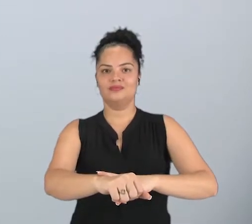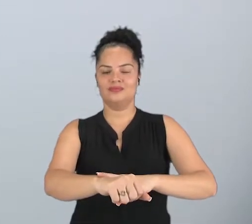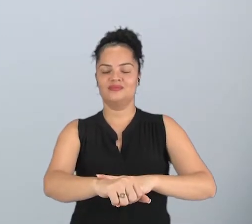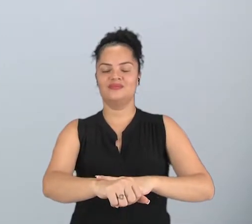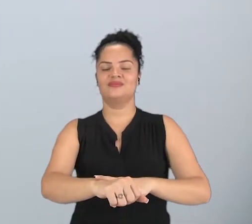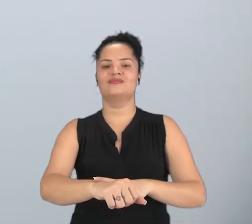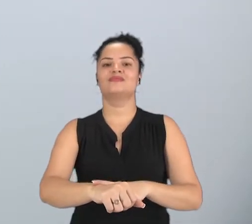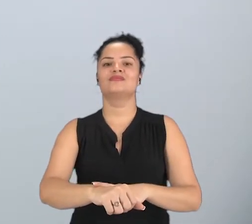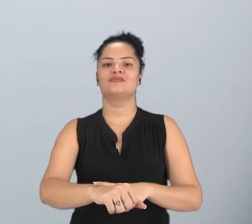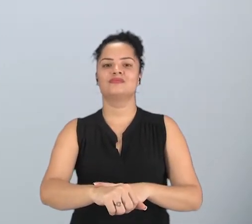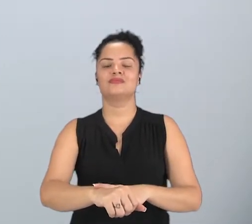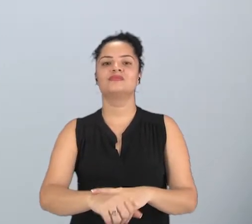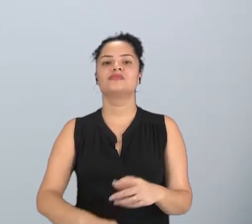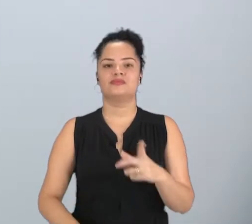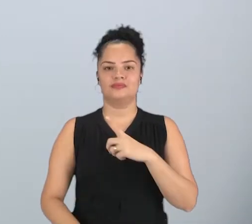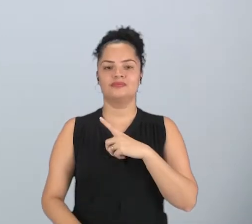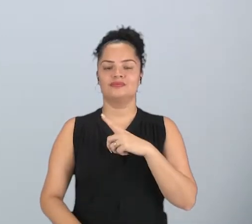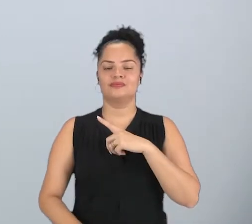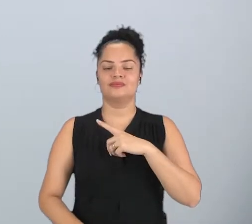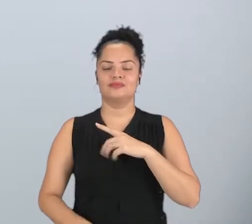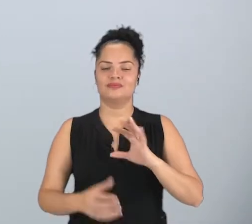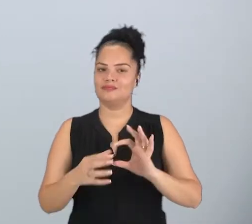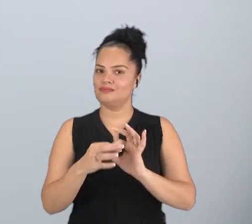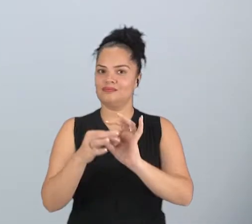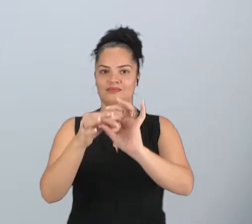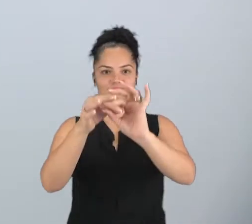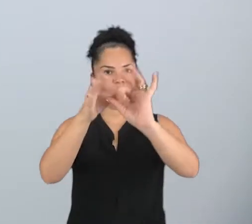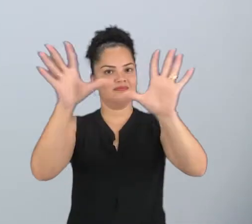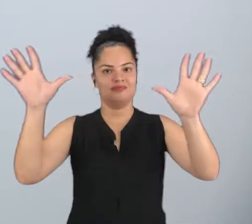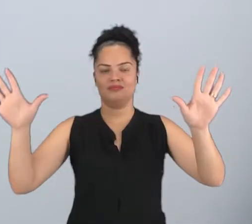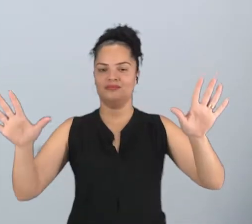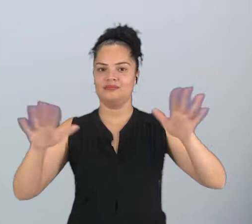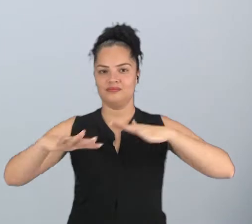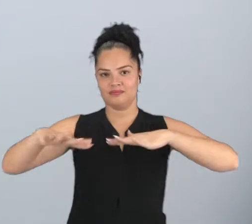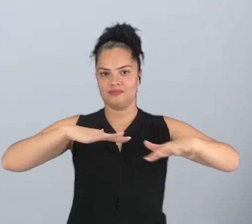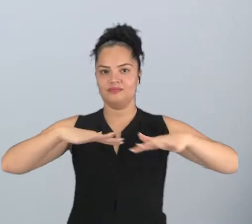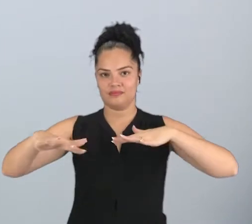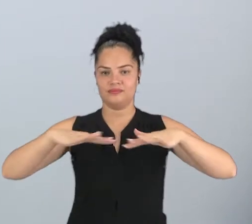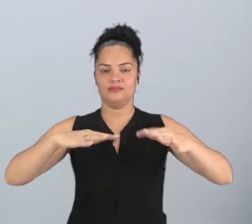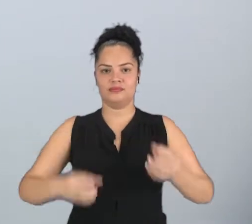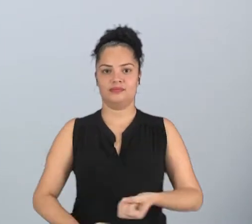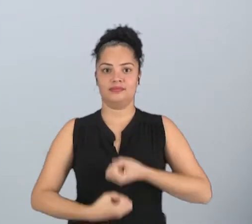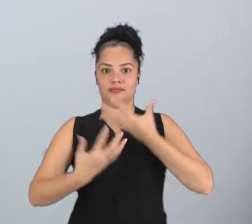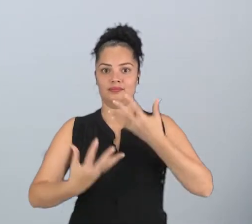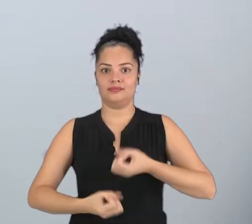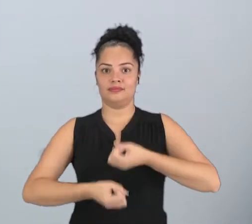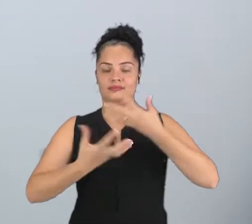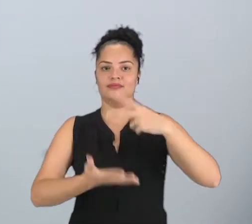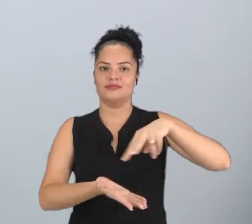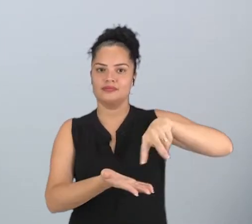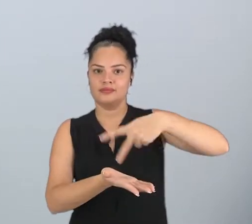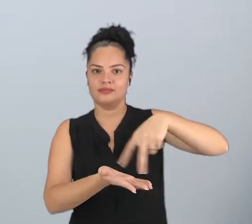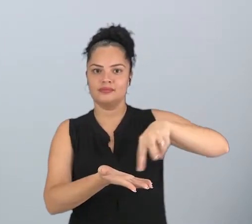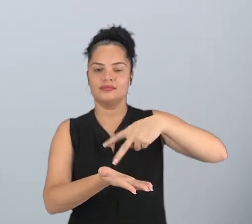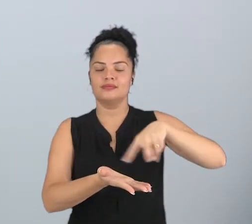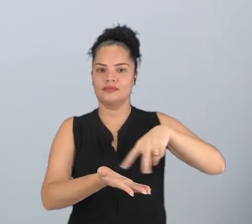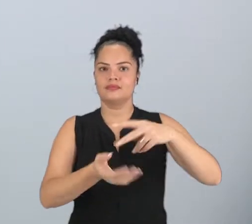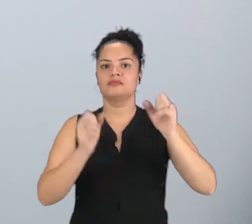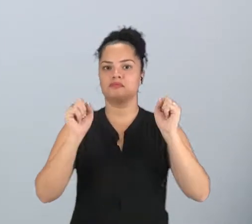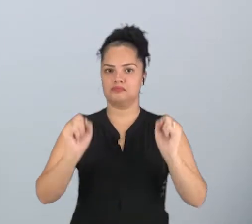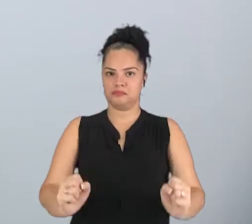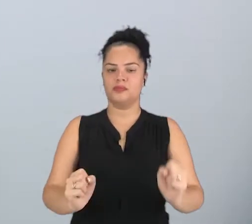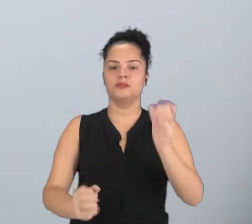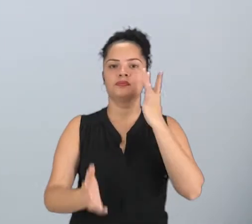improvisados, né, que são chamados das danças livres, tá? E essa expressão de dança, ela pode ser tanto uma